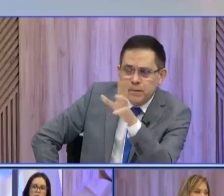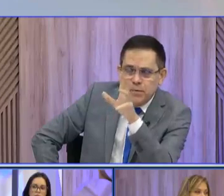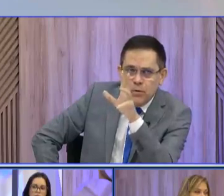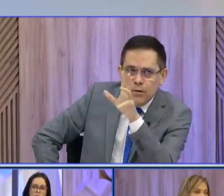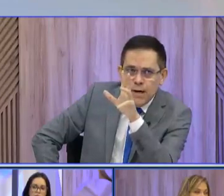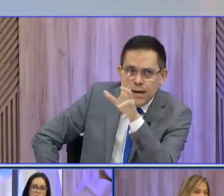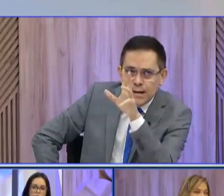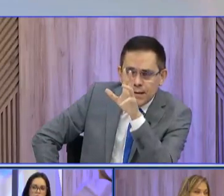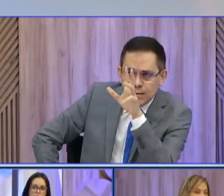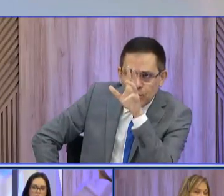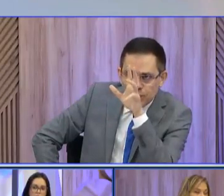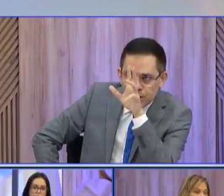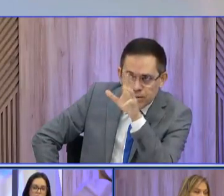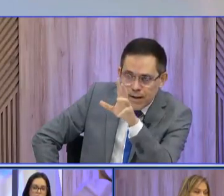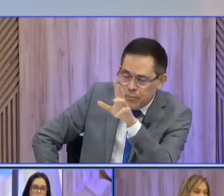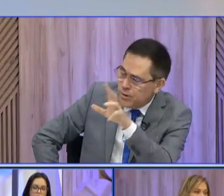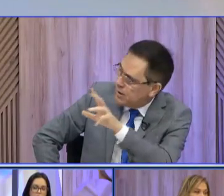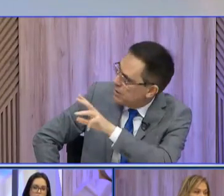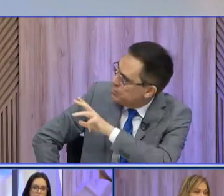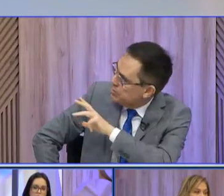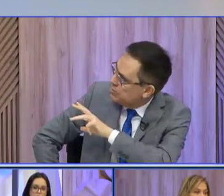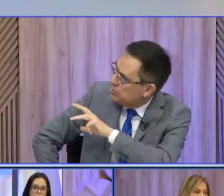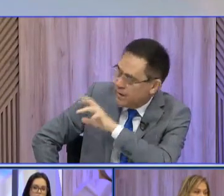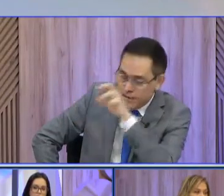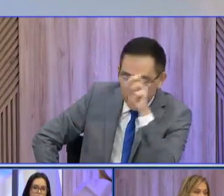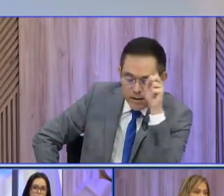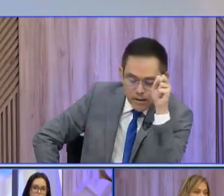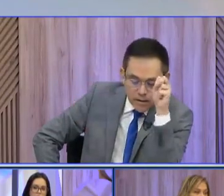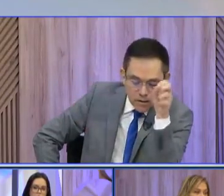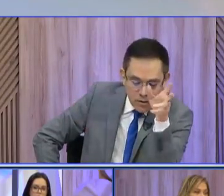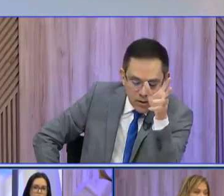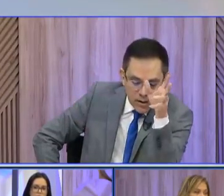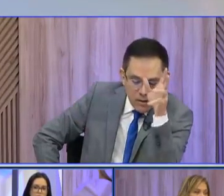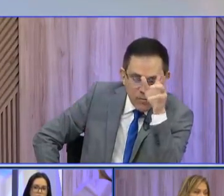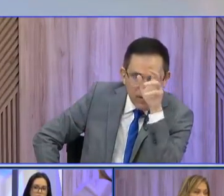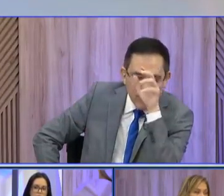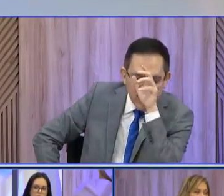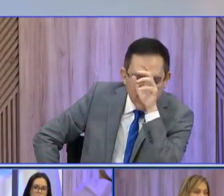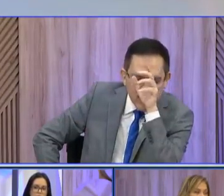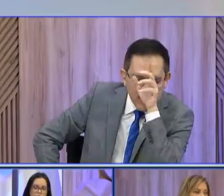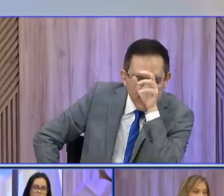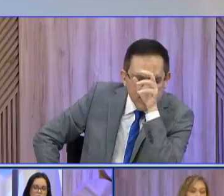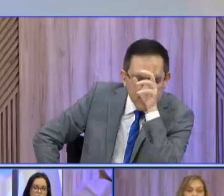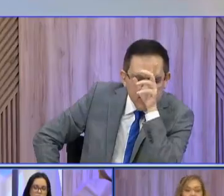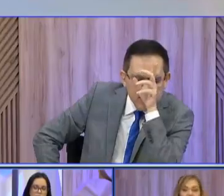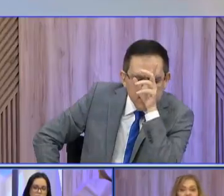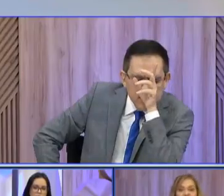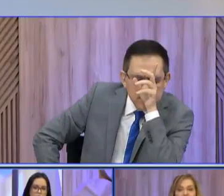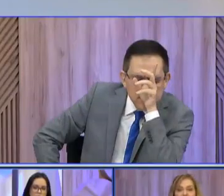agora, para colocar a opinião da Apoliana, a opinião do Ari, quero colocar uma fala